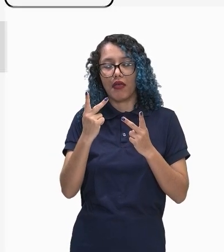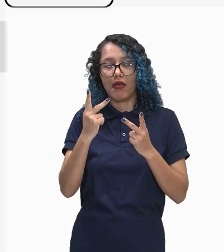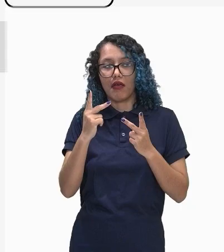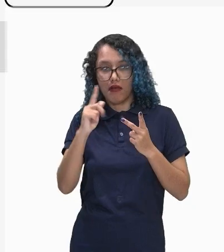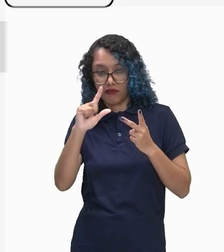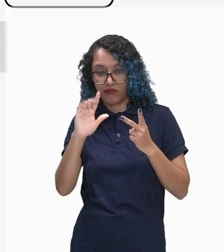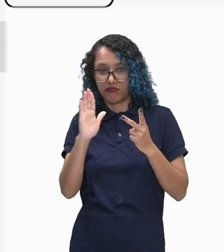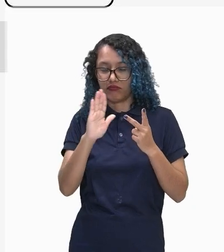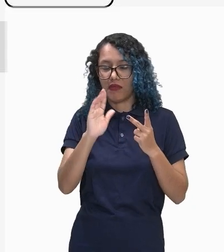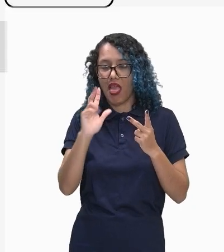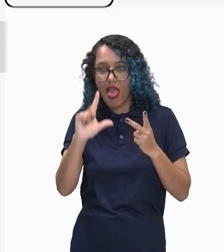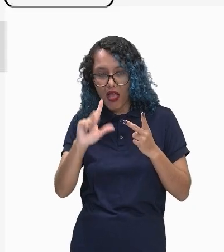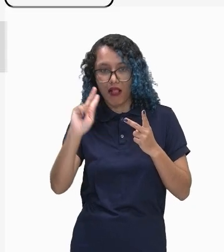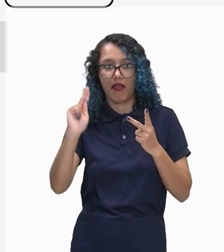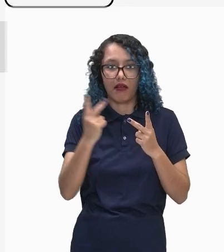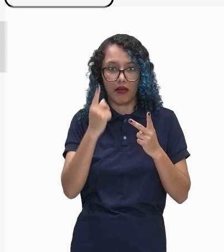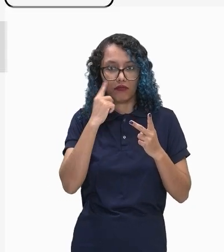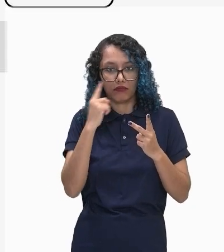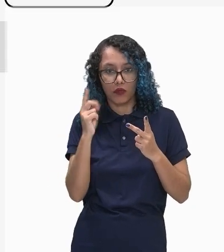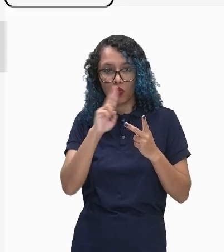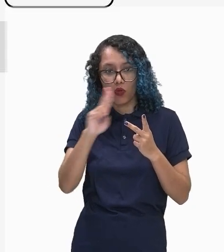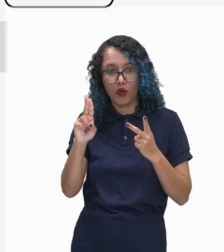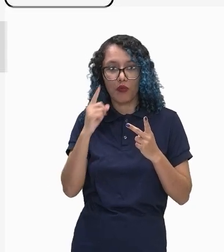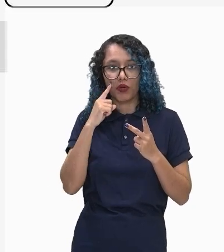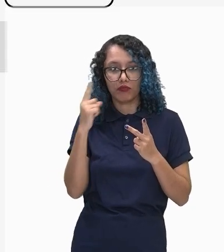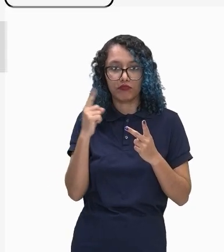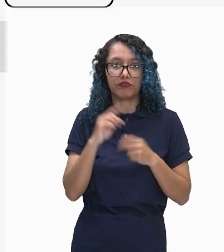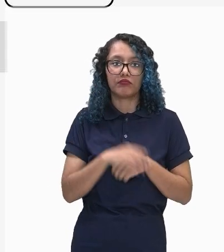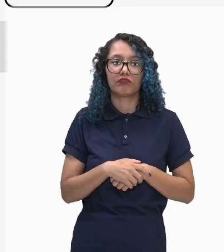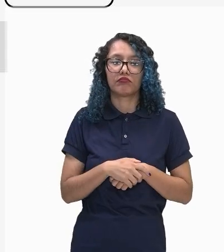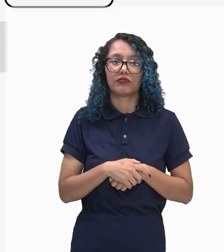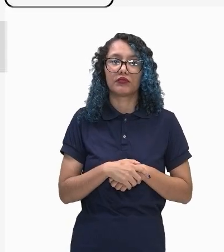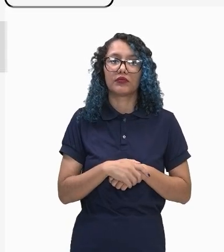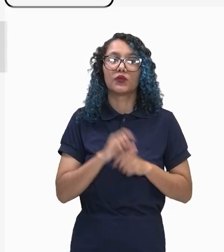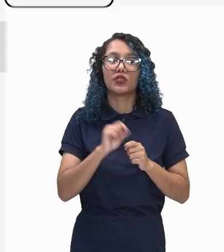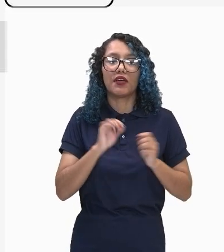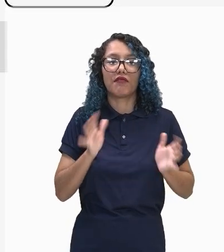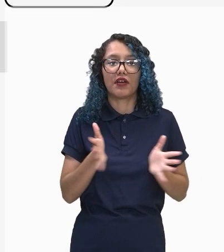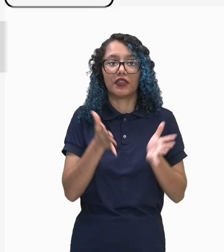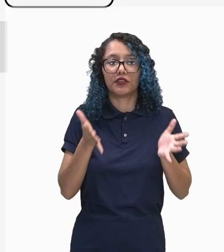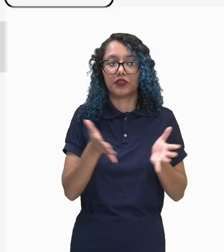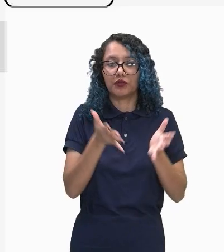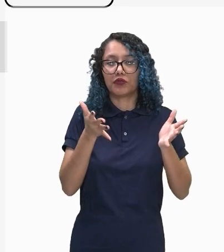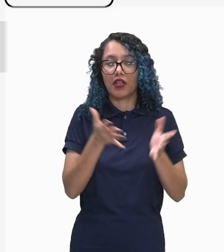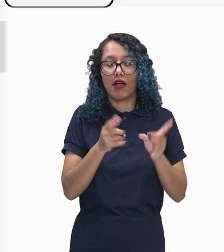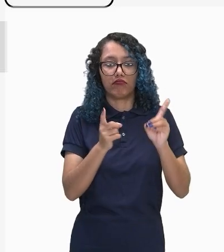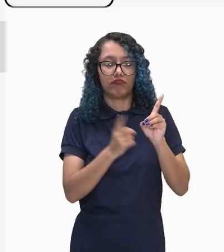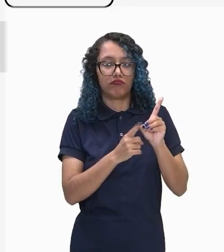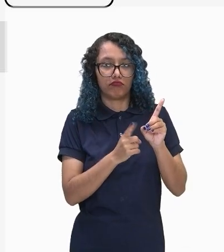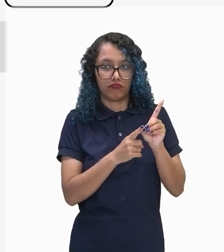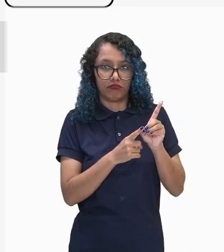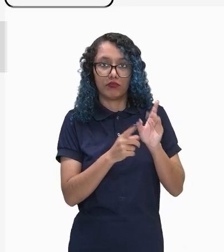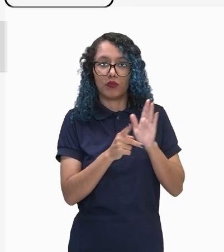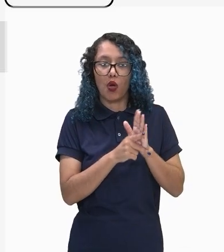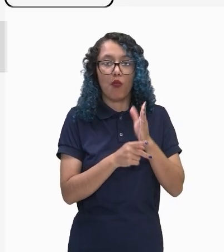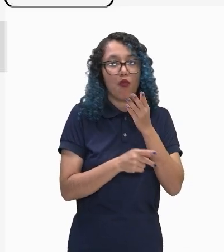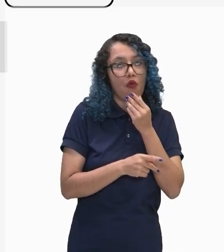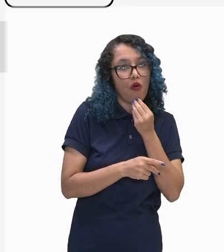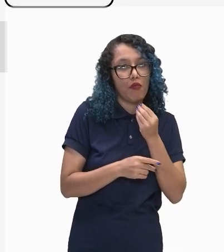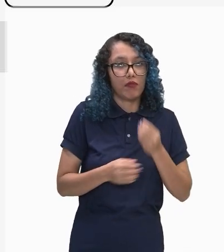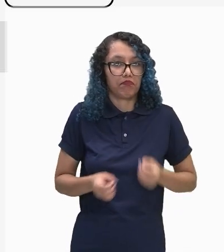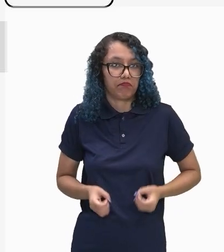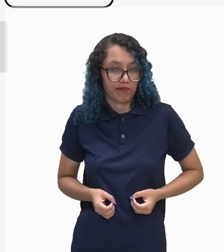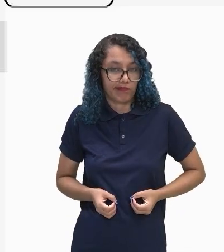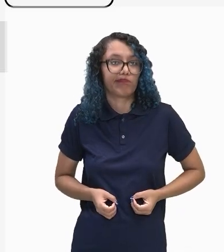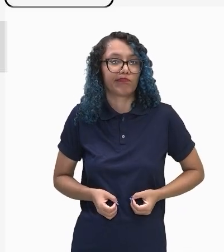luteinizante, atuando sobre as gônadas, ou seja, testículos nos meninos e ovários nas meninas. Então, perceba